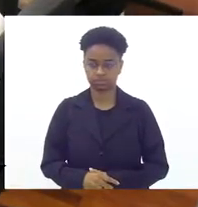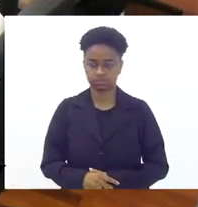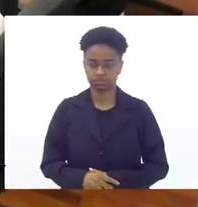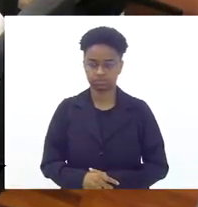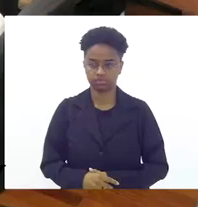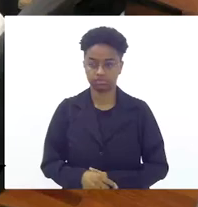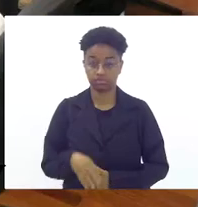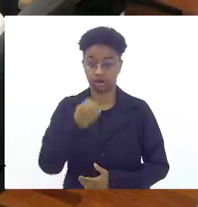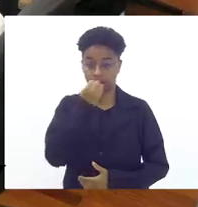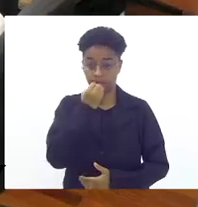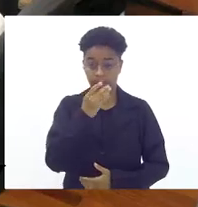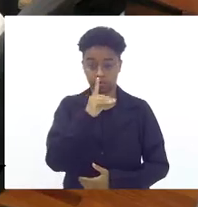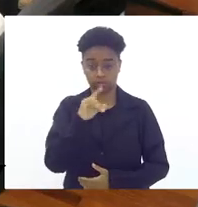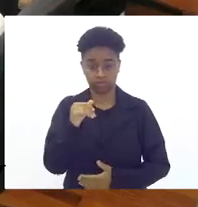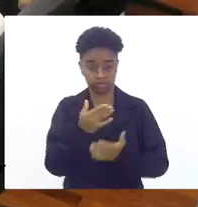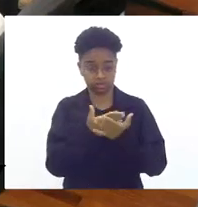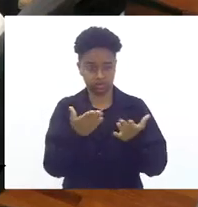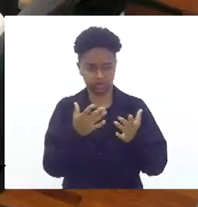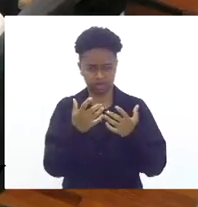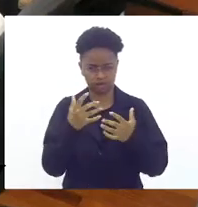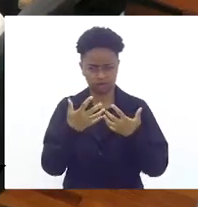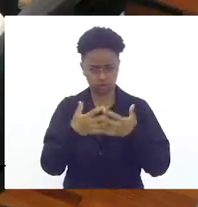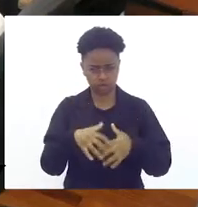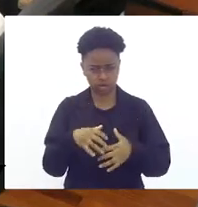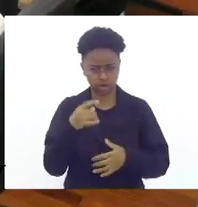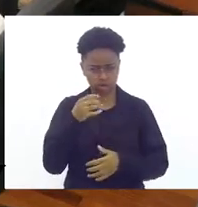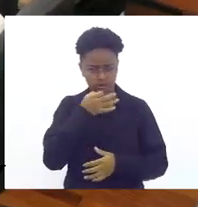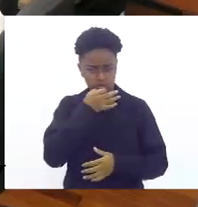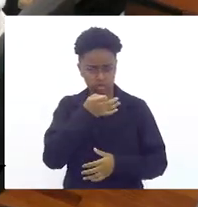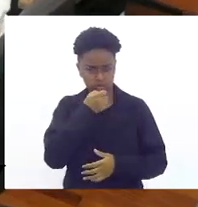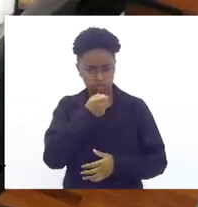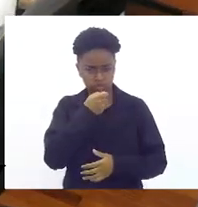deputado Carlos Mickey tá funcionando microfone